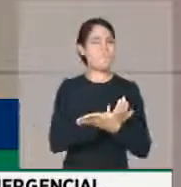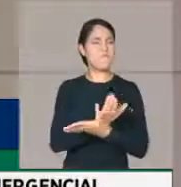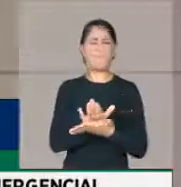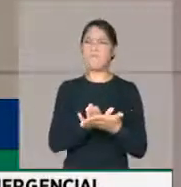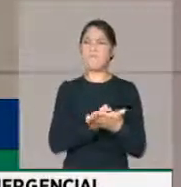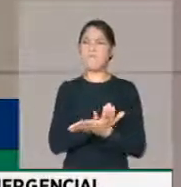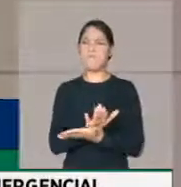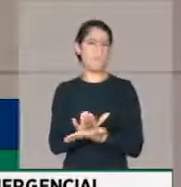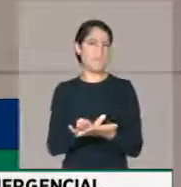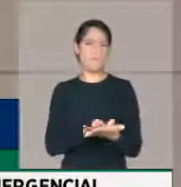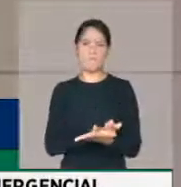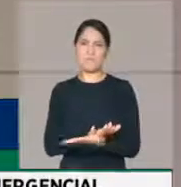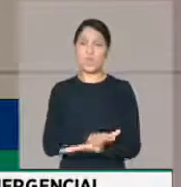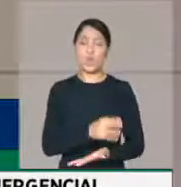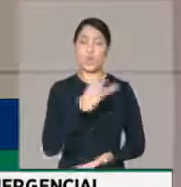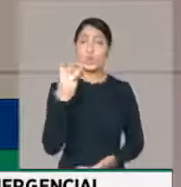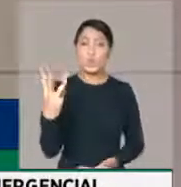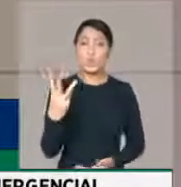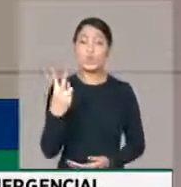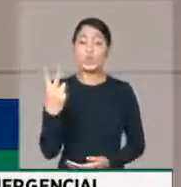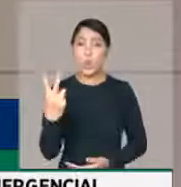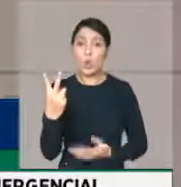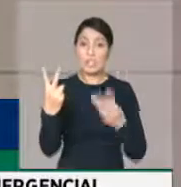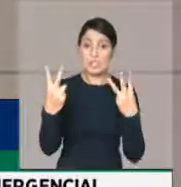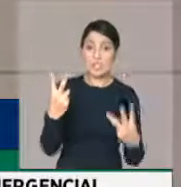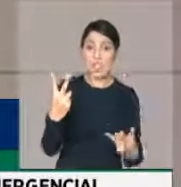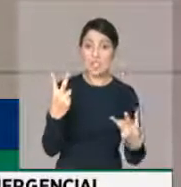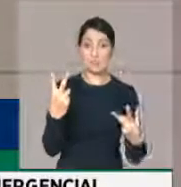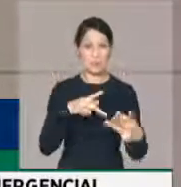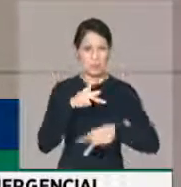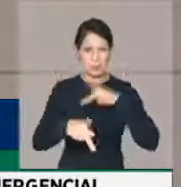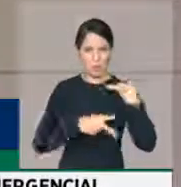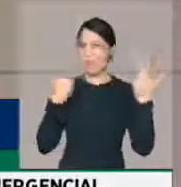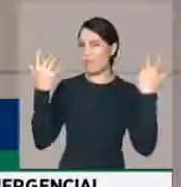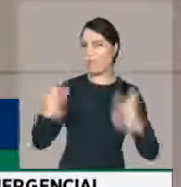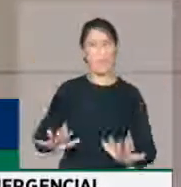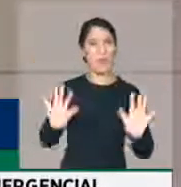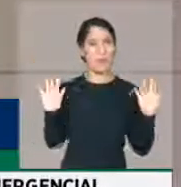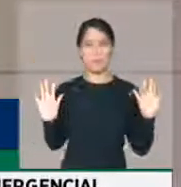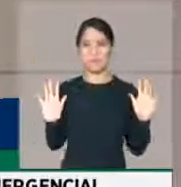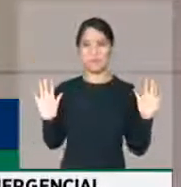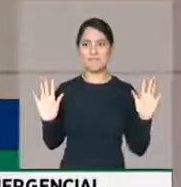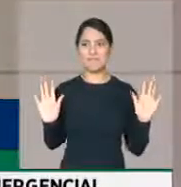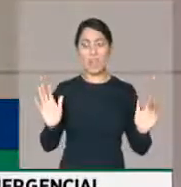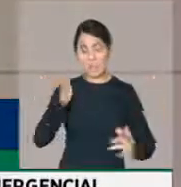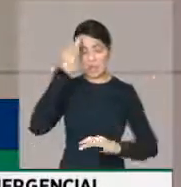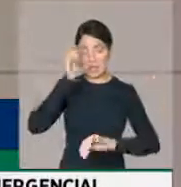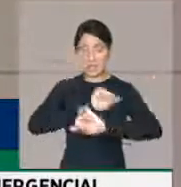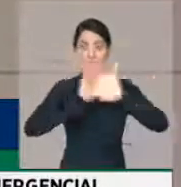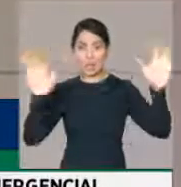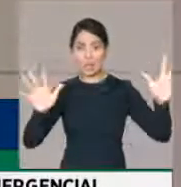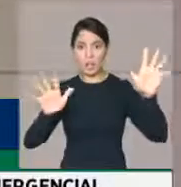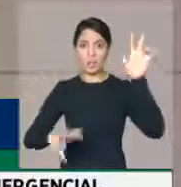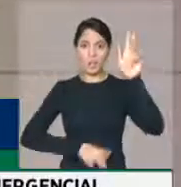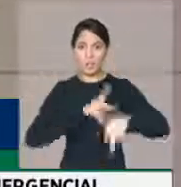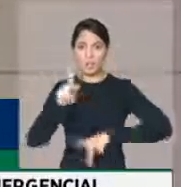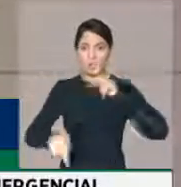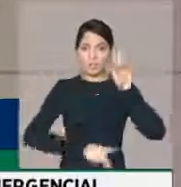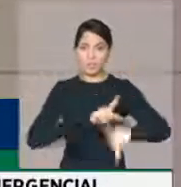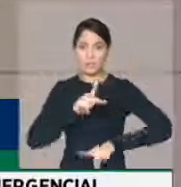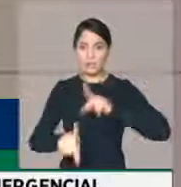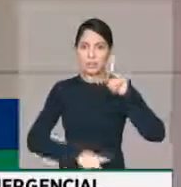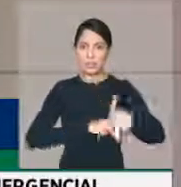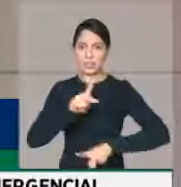que 2/3 dos brasileiros não querem mais saber de Jair Bolsonaro, porque já entenderam que o governo faz mal ao Brasil. No